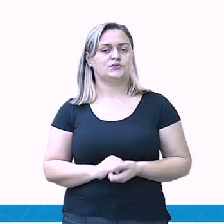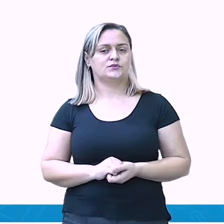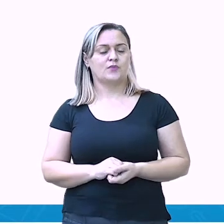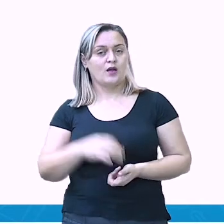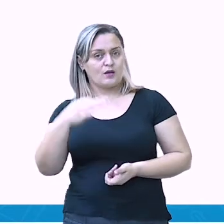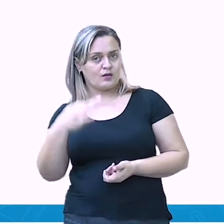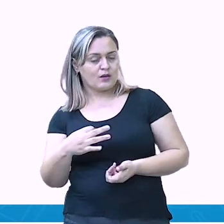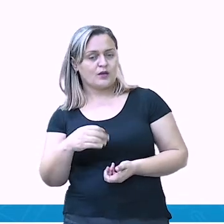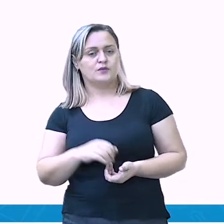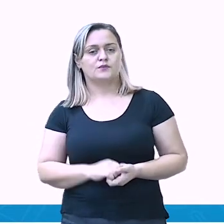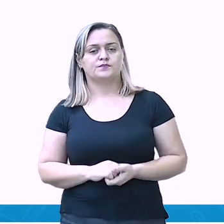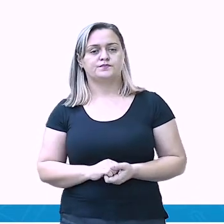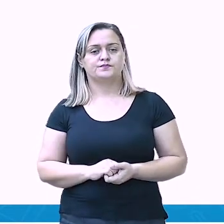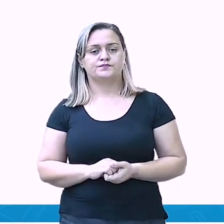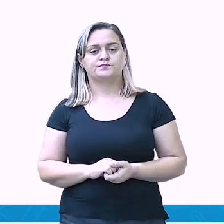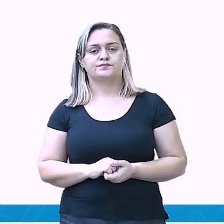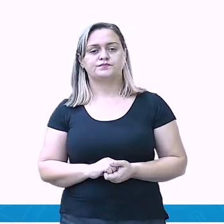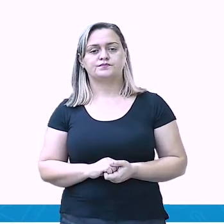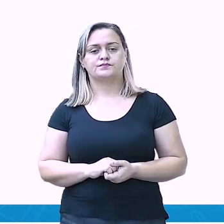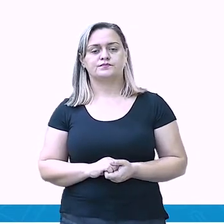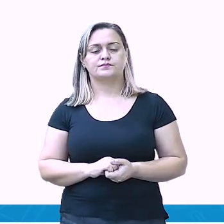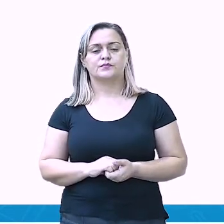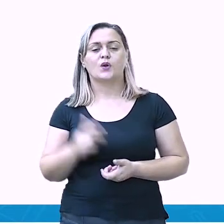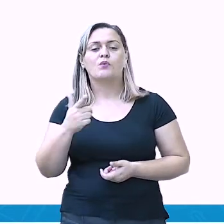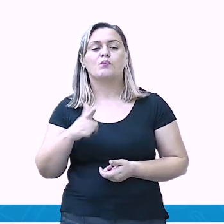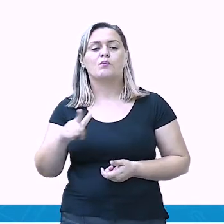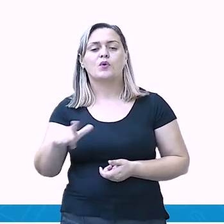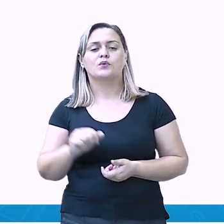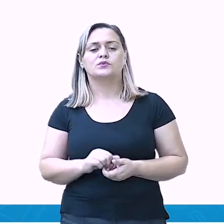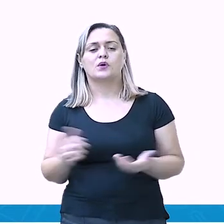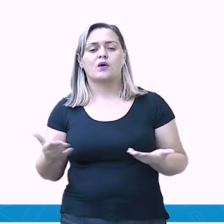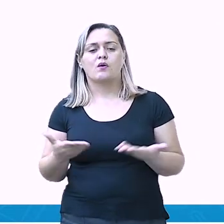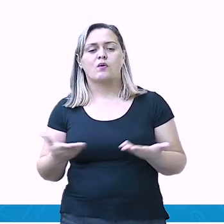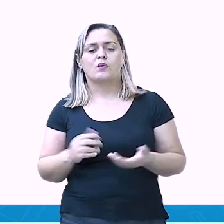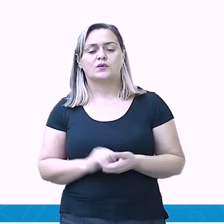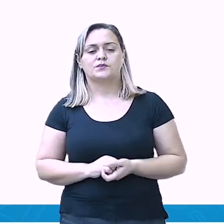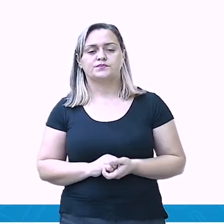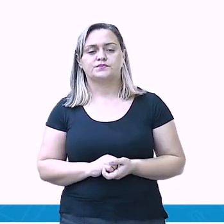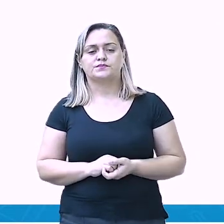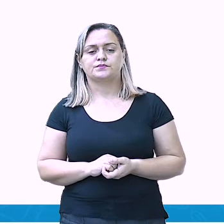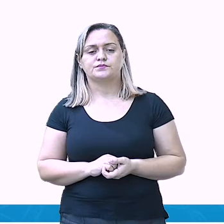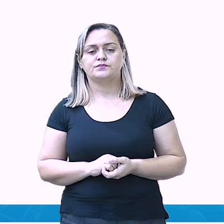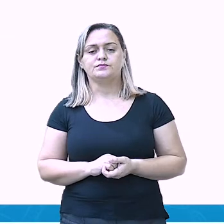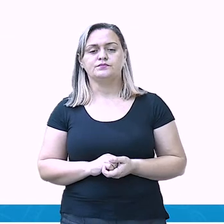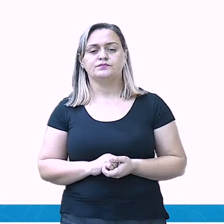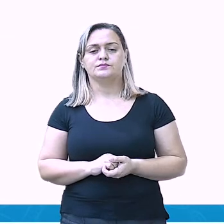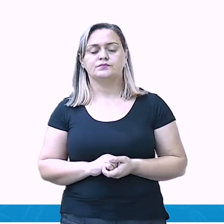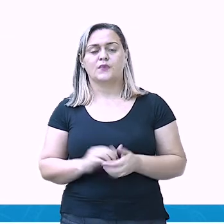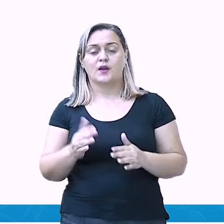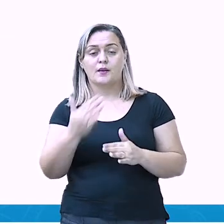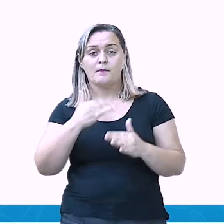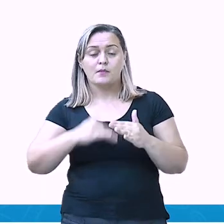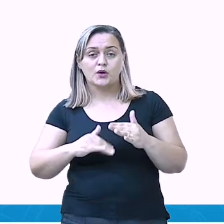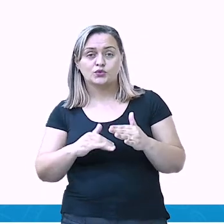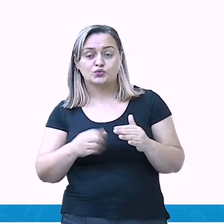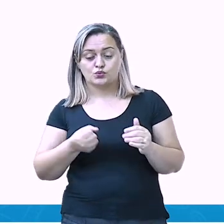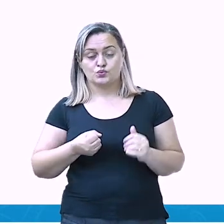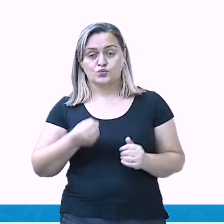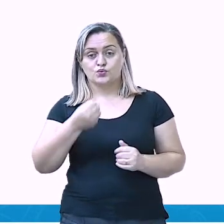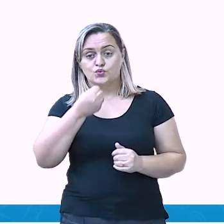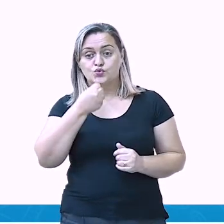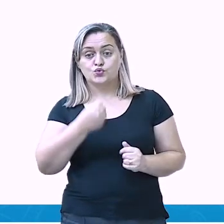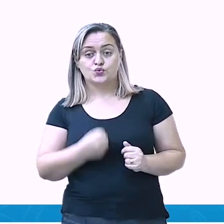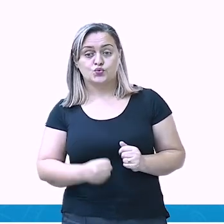aqui, ó, vamos pegar um mais escurinho aqui. Este é a região sul. Todos que estiverem nessa cor